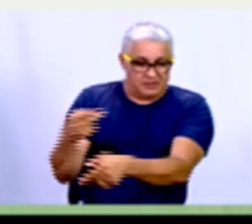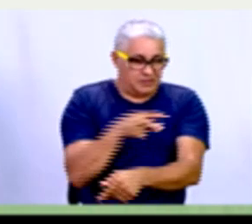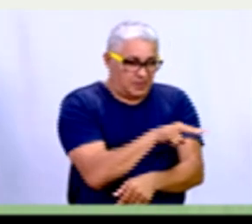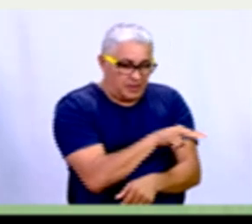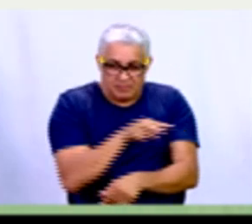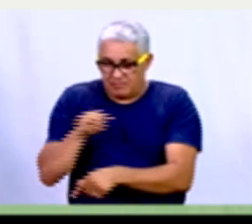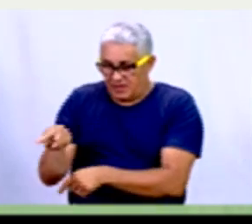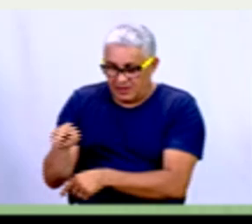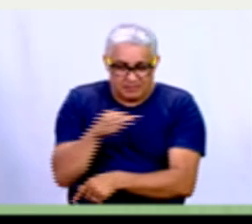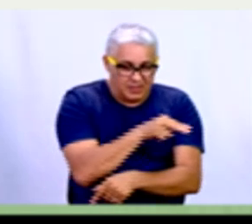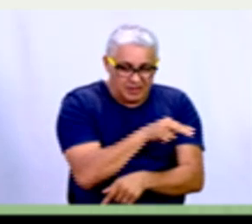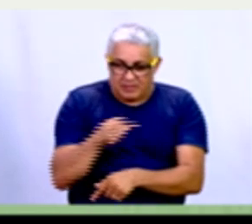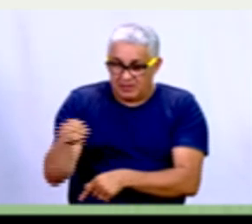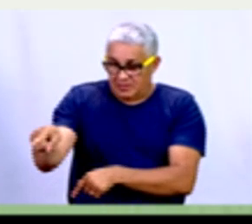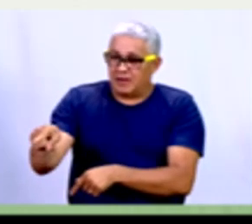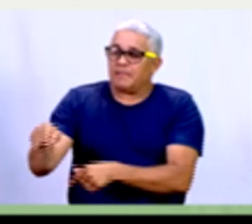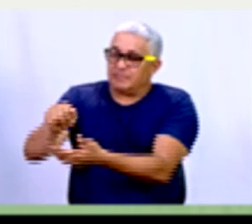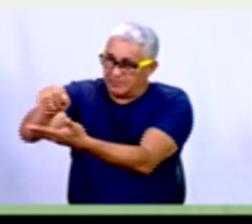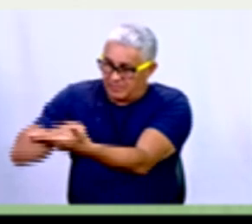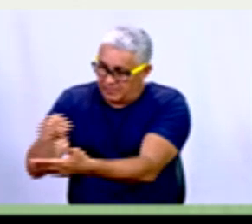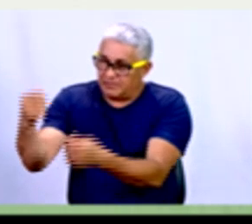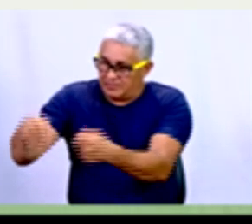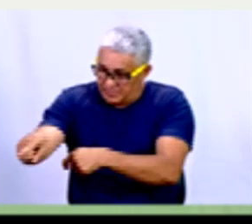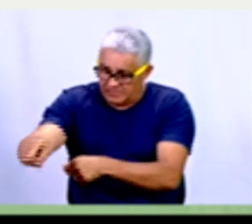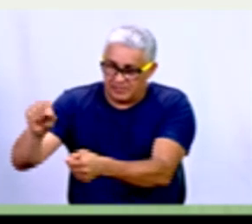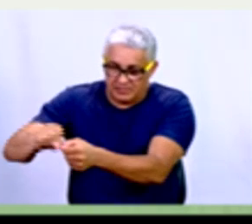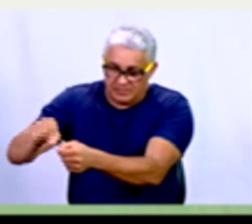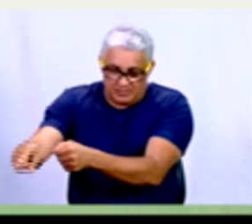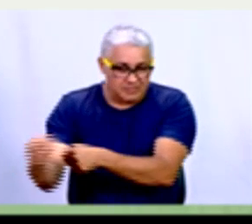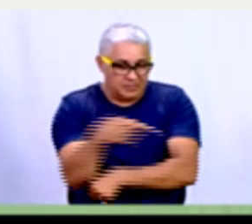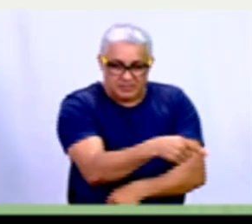viso as tarefas que o usuário precisa desenvolver.